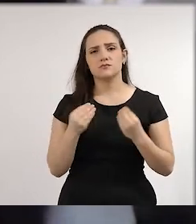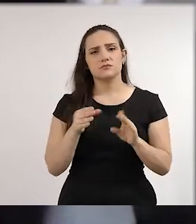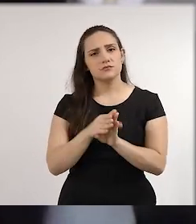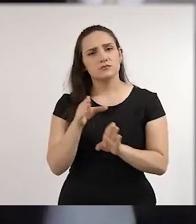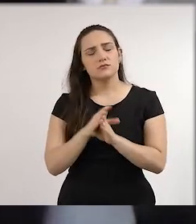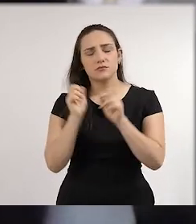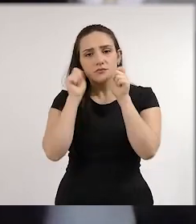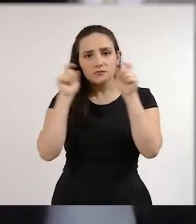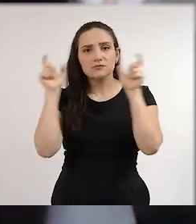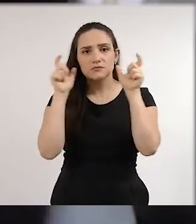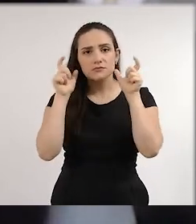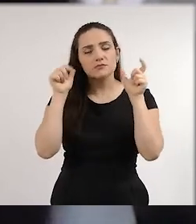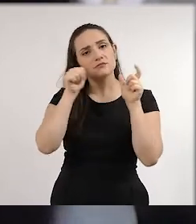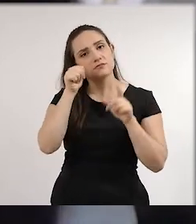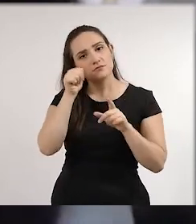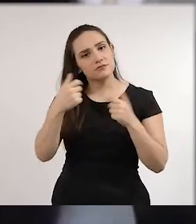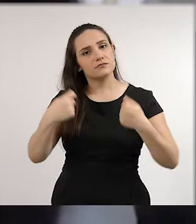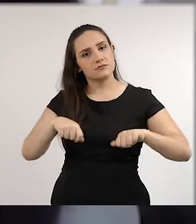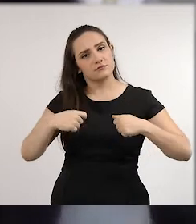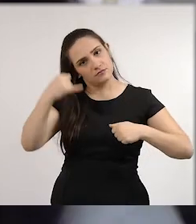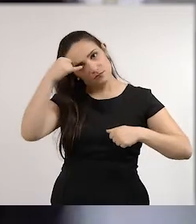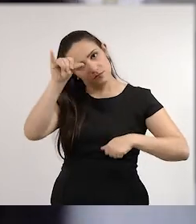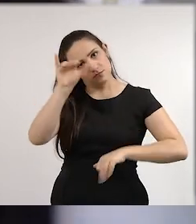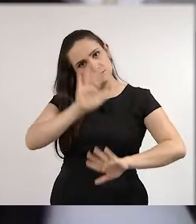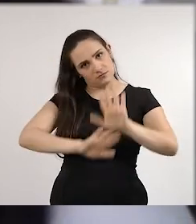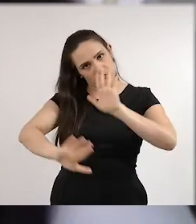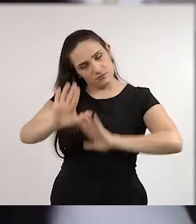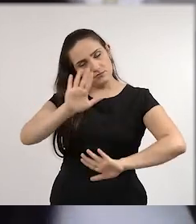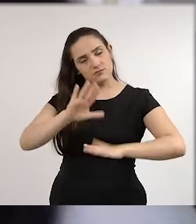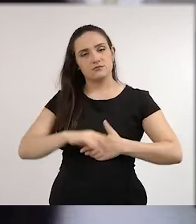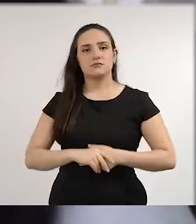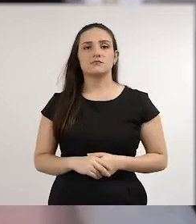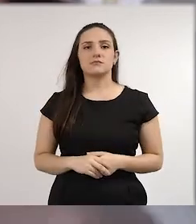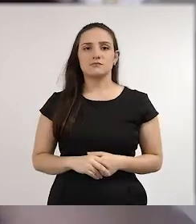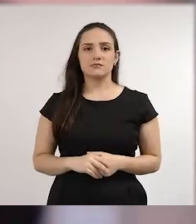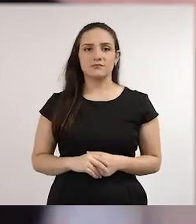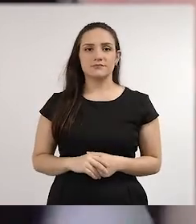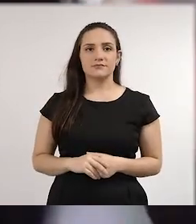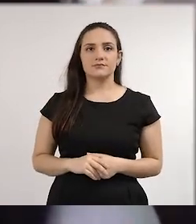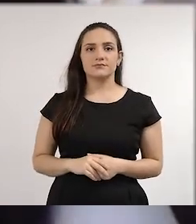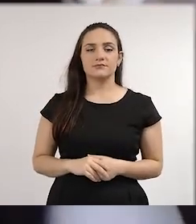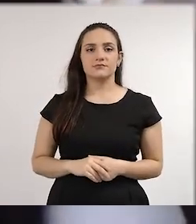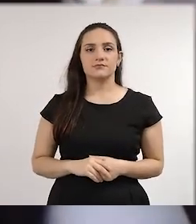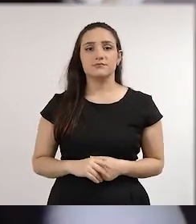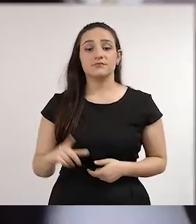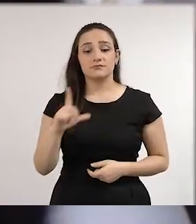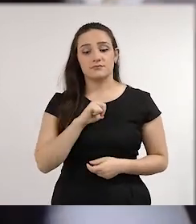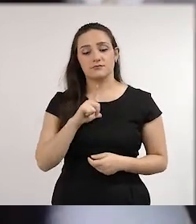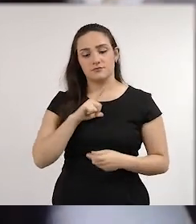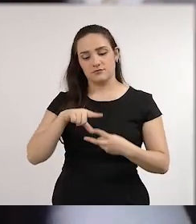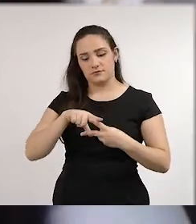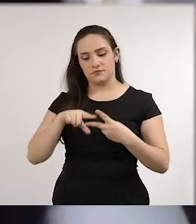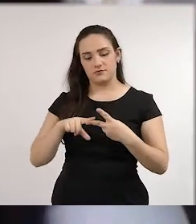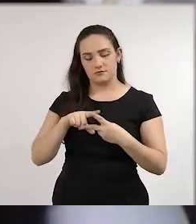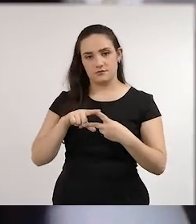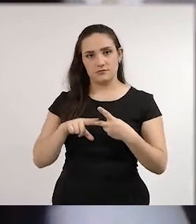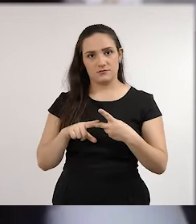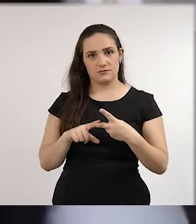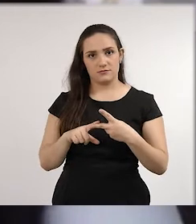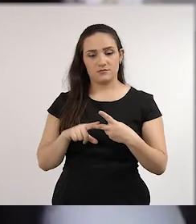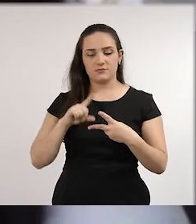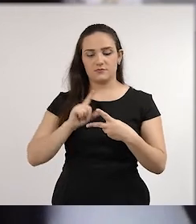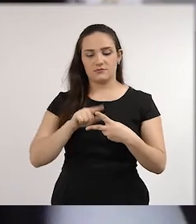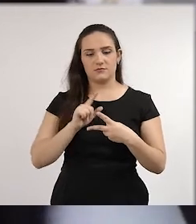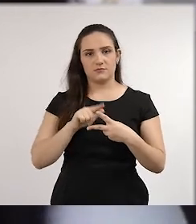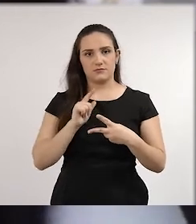precauções a se tomar nessa pandemia? Tem dois lados, né? O primeiro lado é você